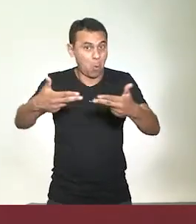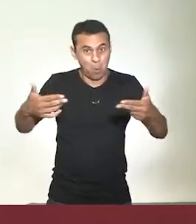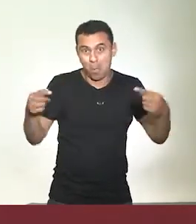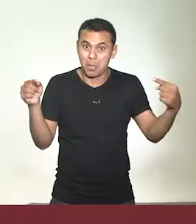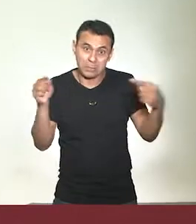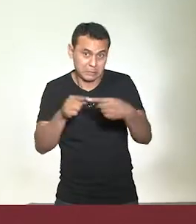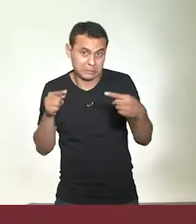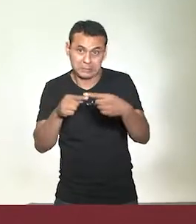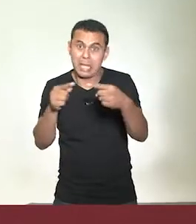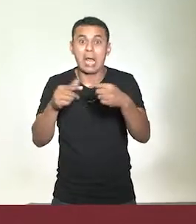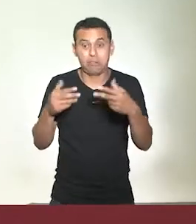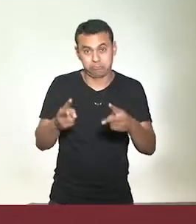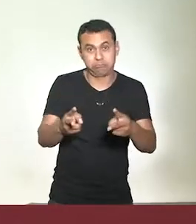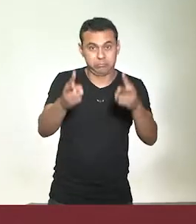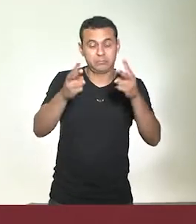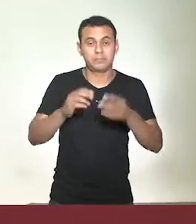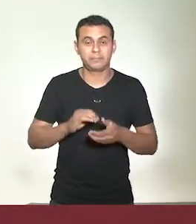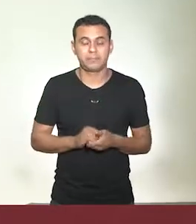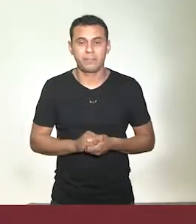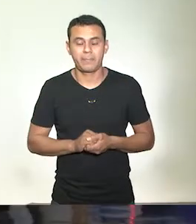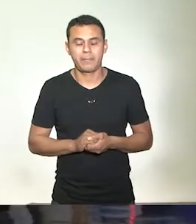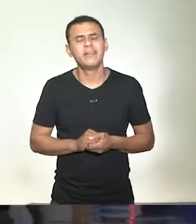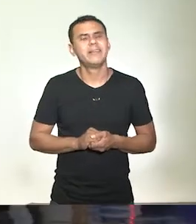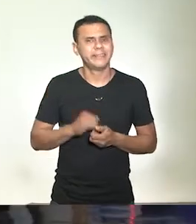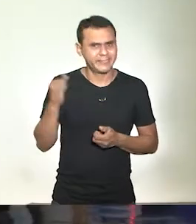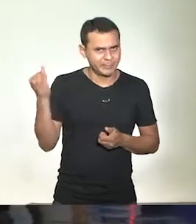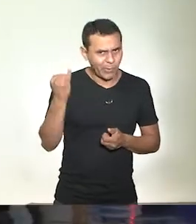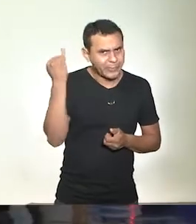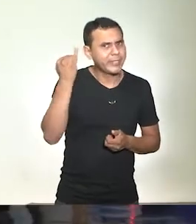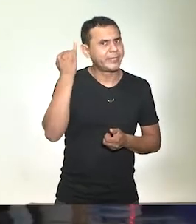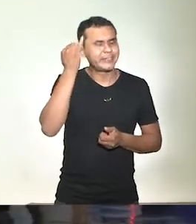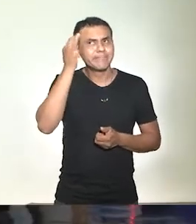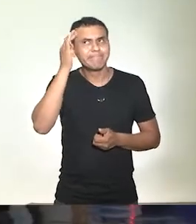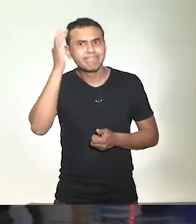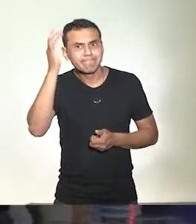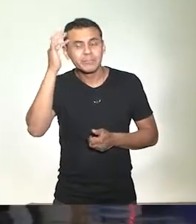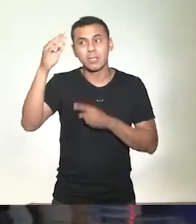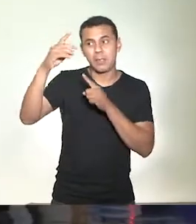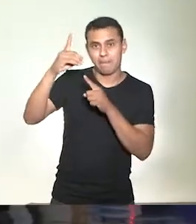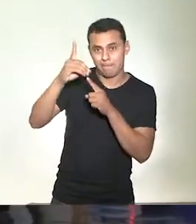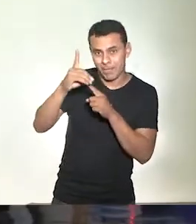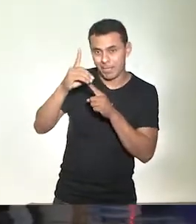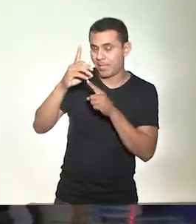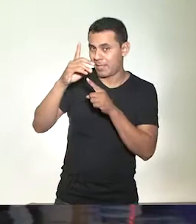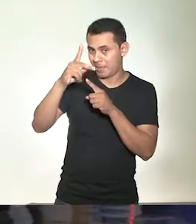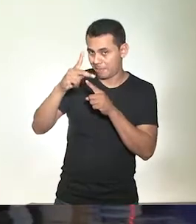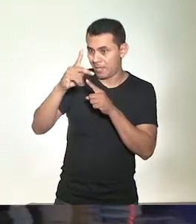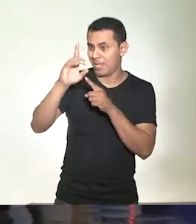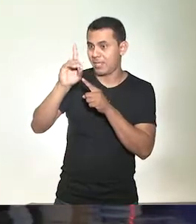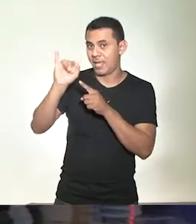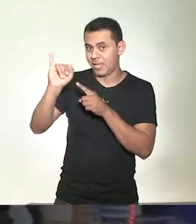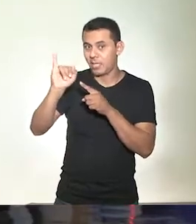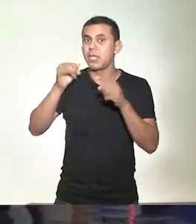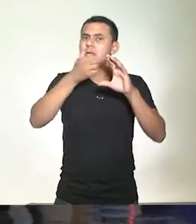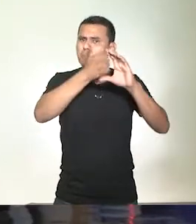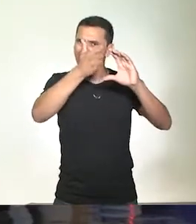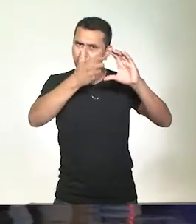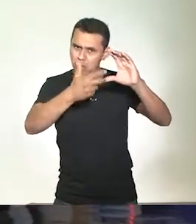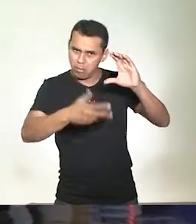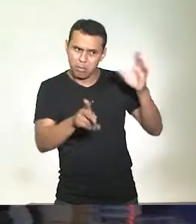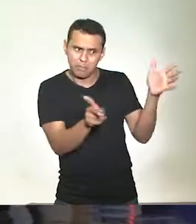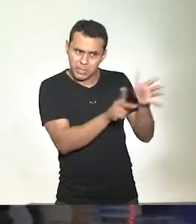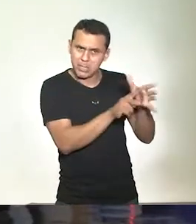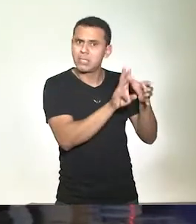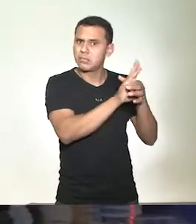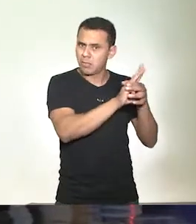consegue ter fôlego para dar continuidade EA interessante que o PDI também leva em consideração as peculiaridades da instituição